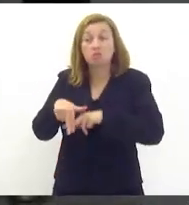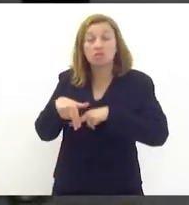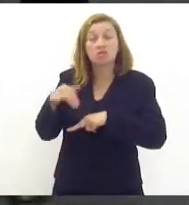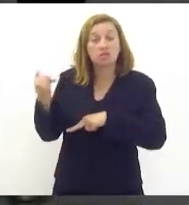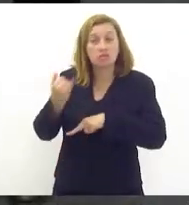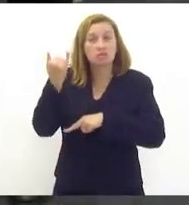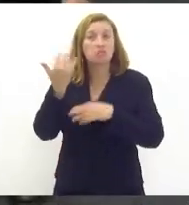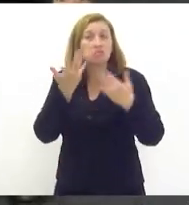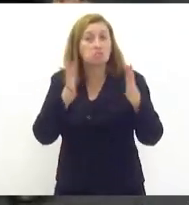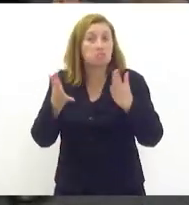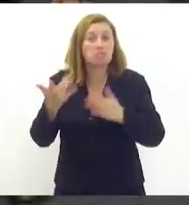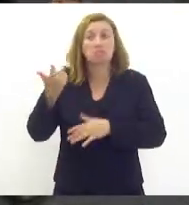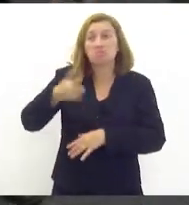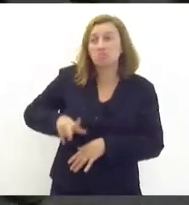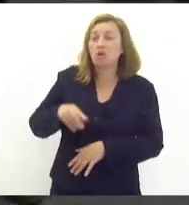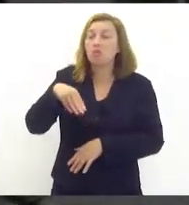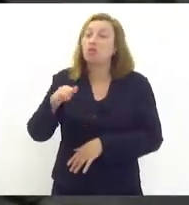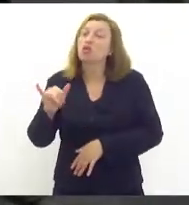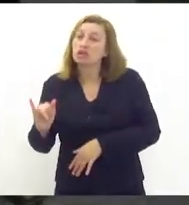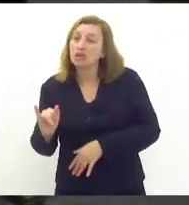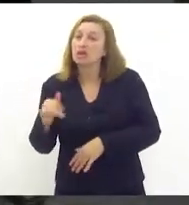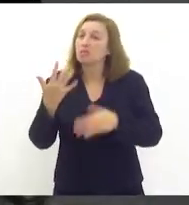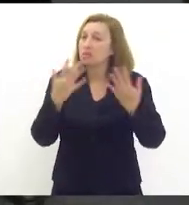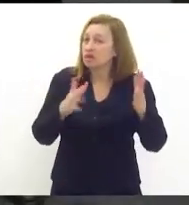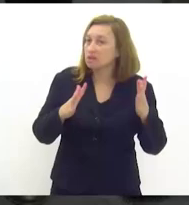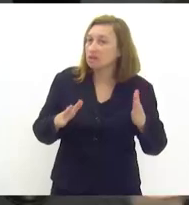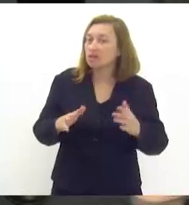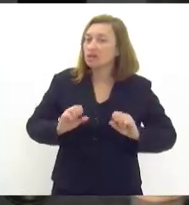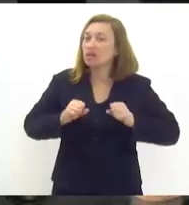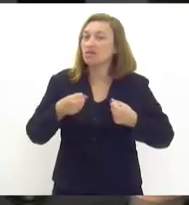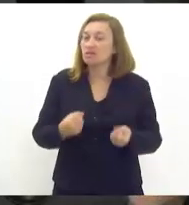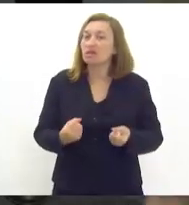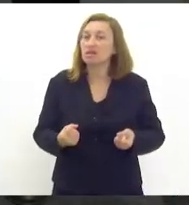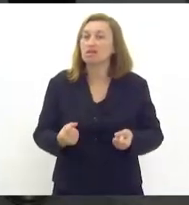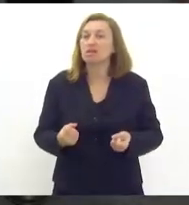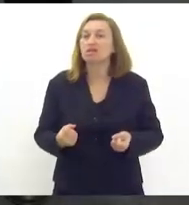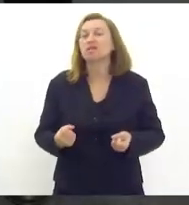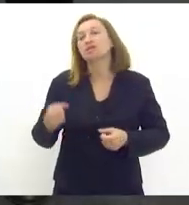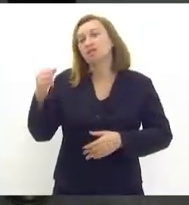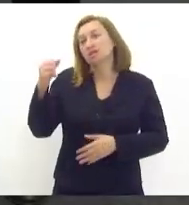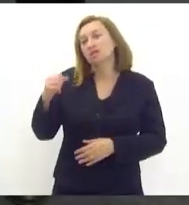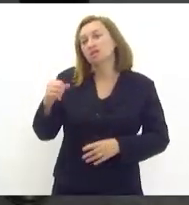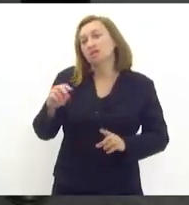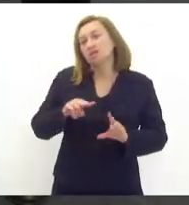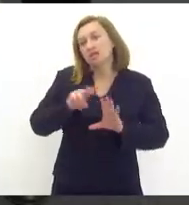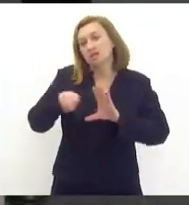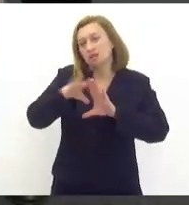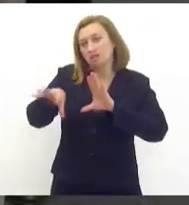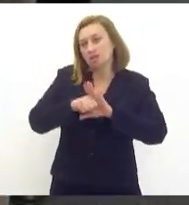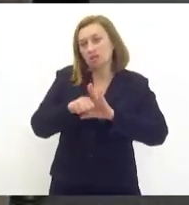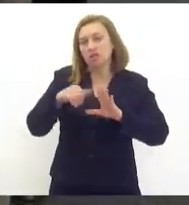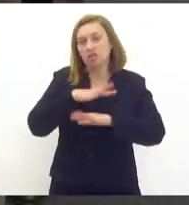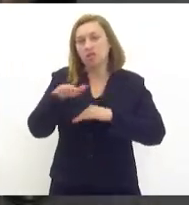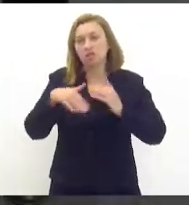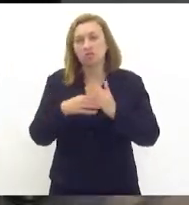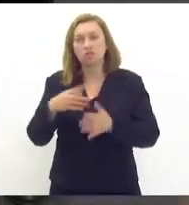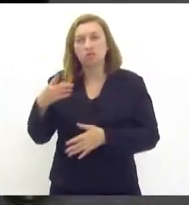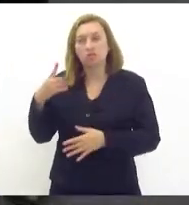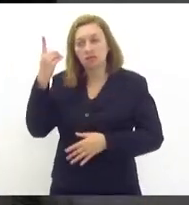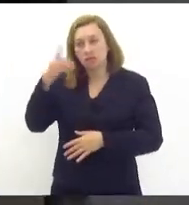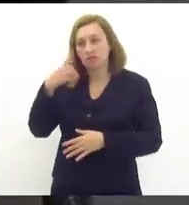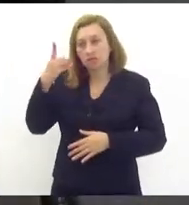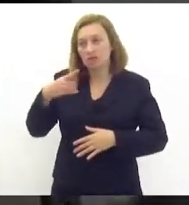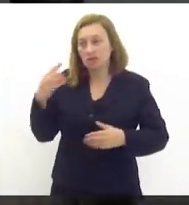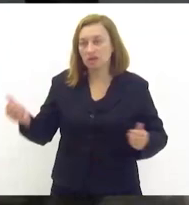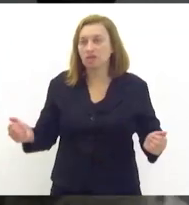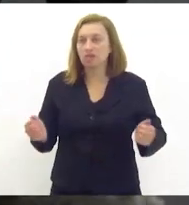então parabenizar mais uma vez o Muniz Neto parabenizar frente em defesa do audiovisual e todas e todos os parlamentares que se somaram para